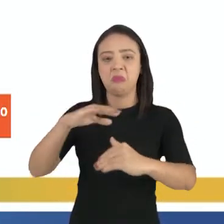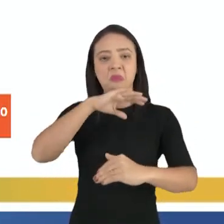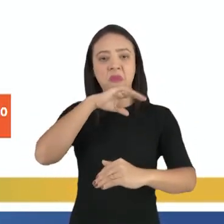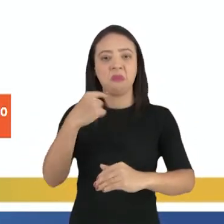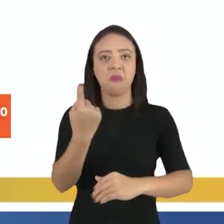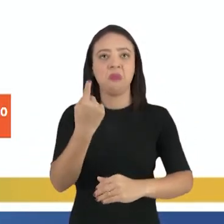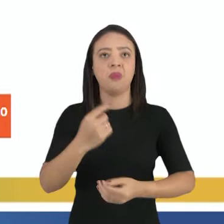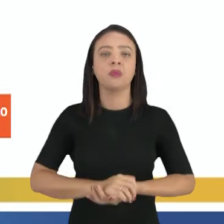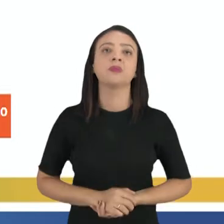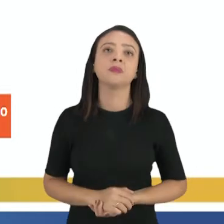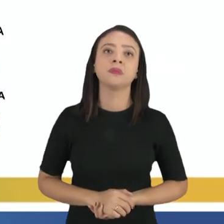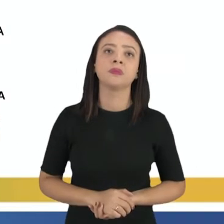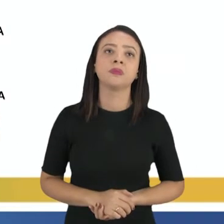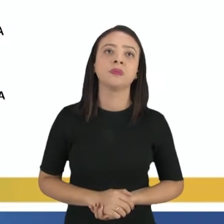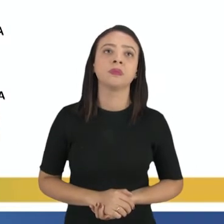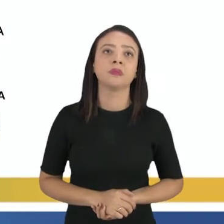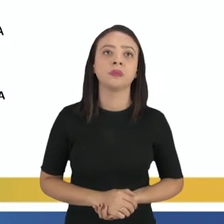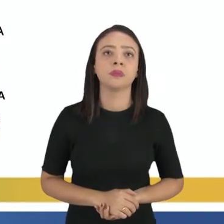sozinho.